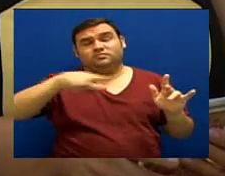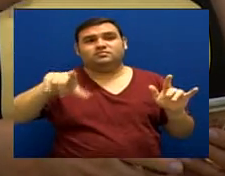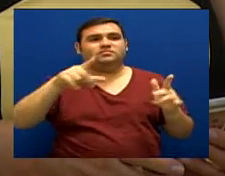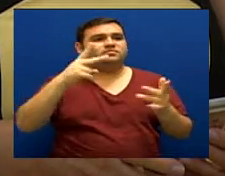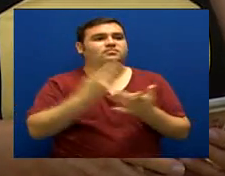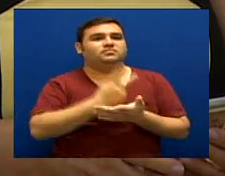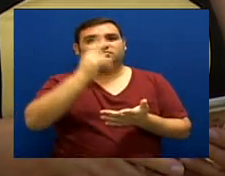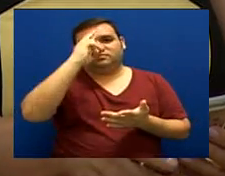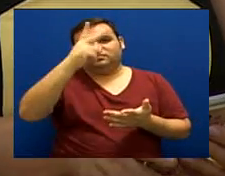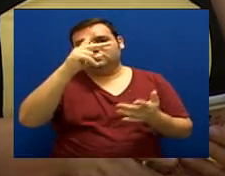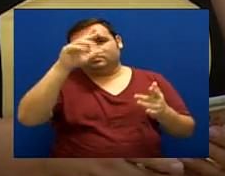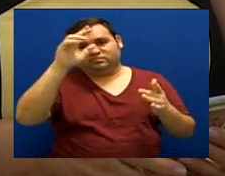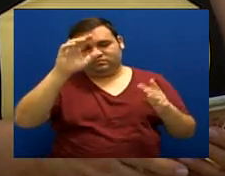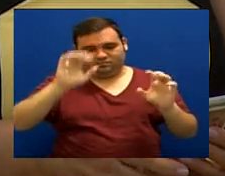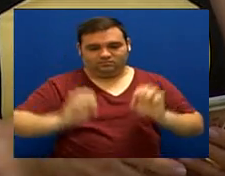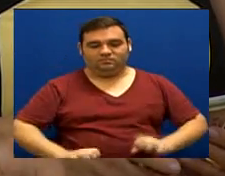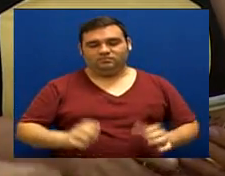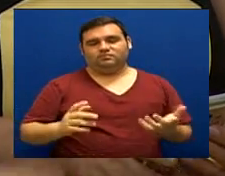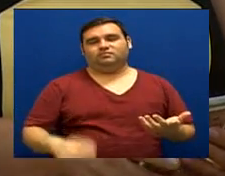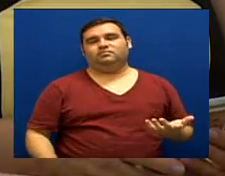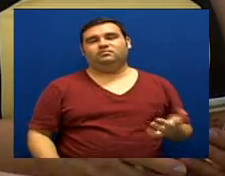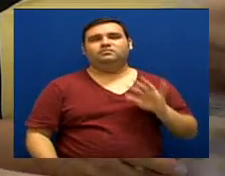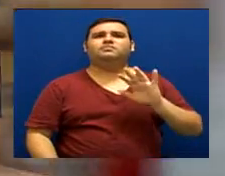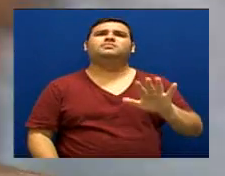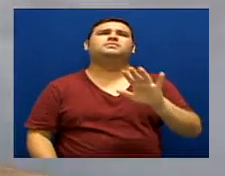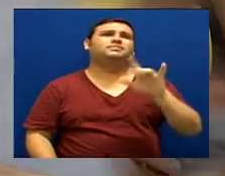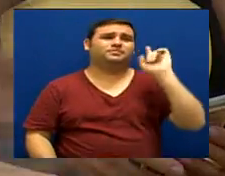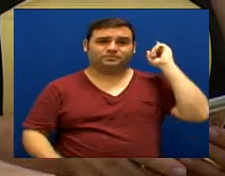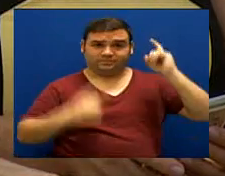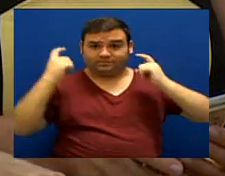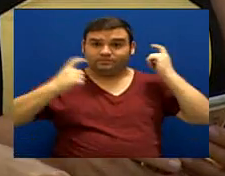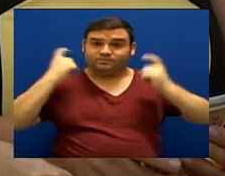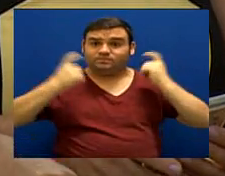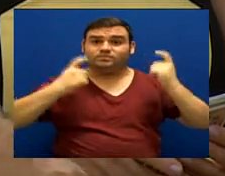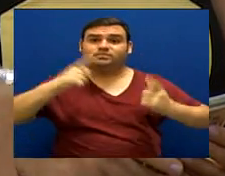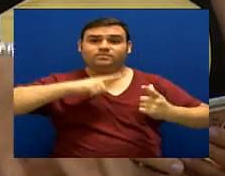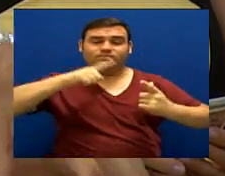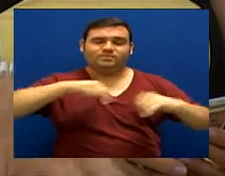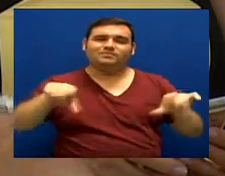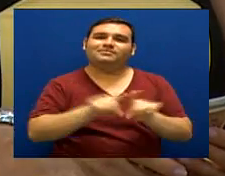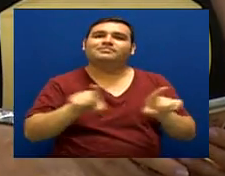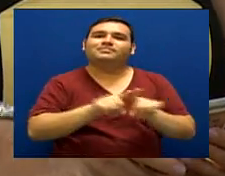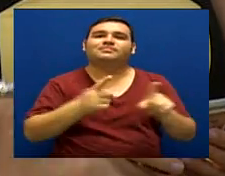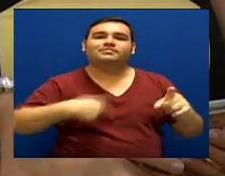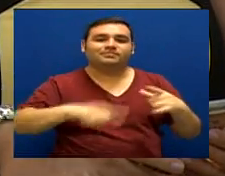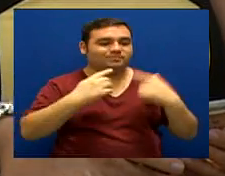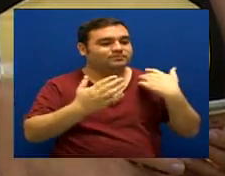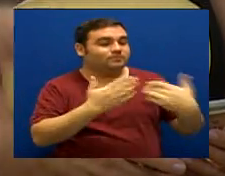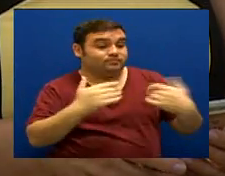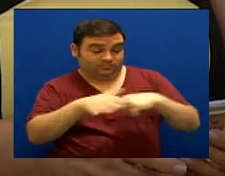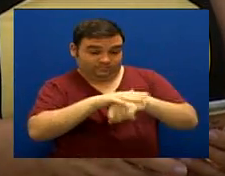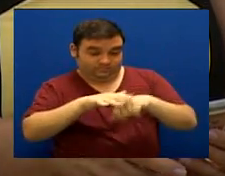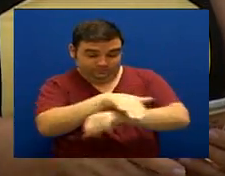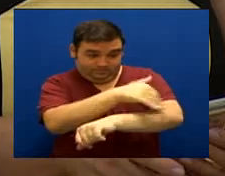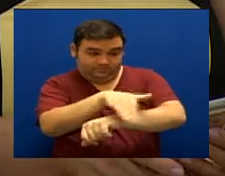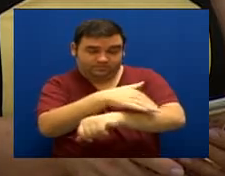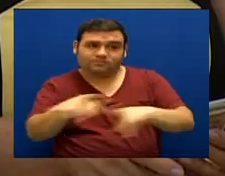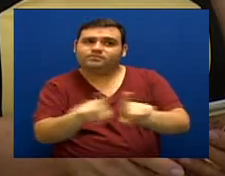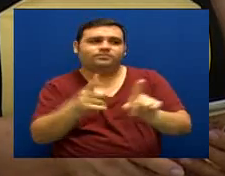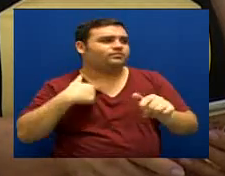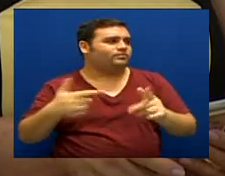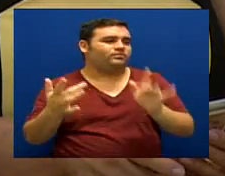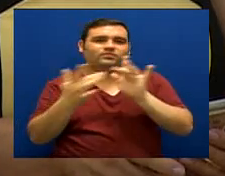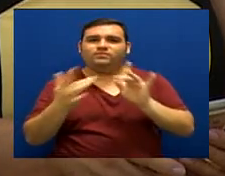falha de falha ética nas coisas mas é muito preocupante e o que se discute na rua que se fala eu não tenho